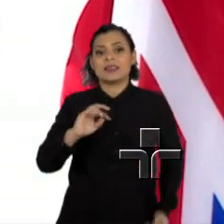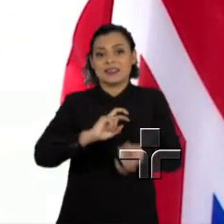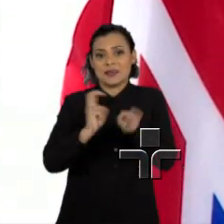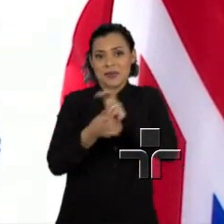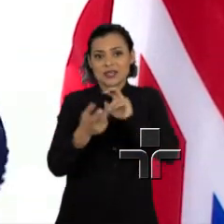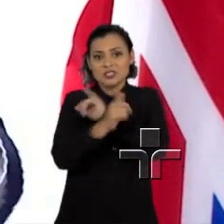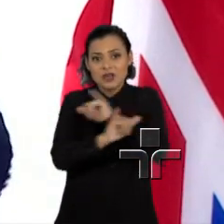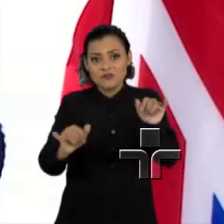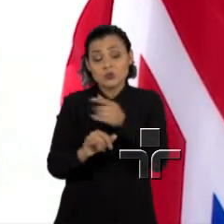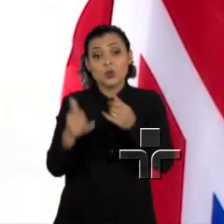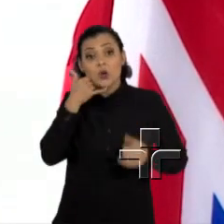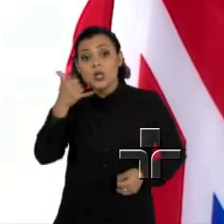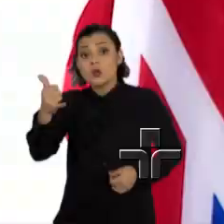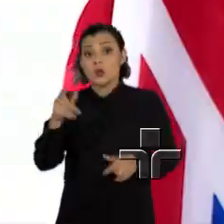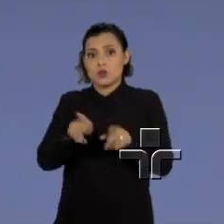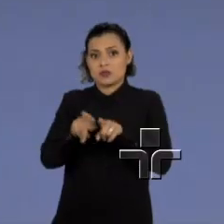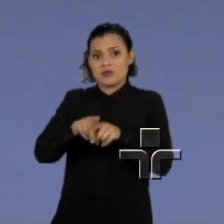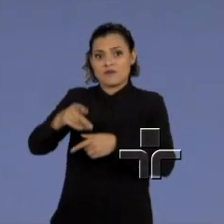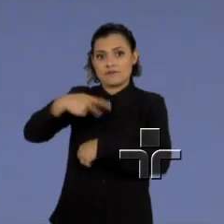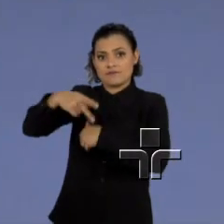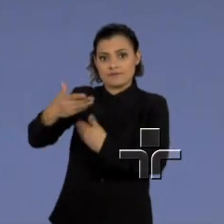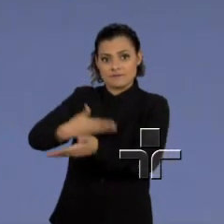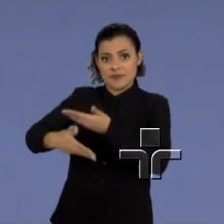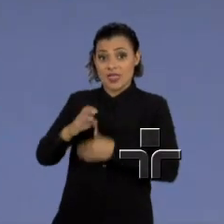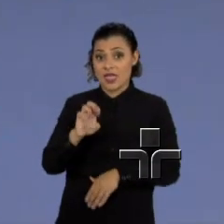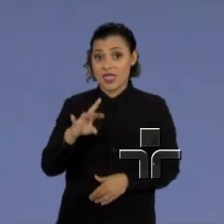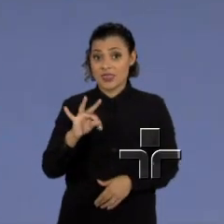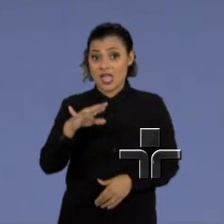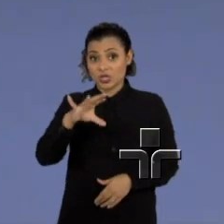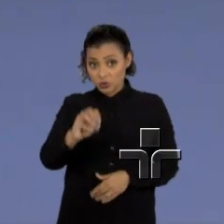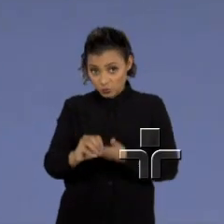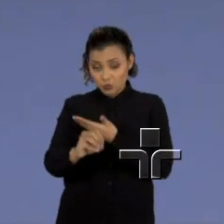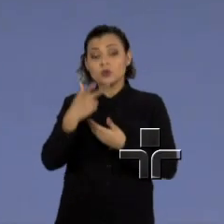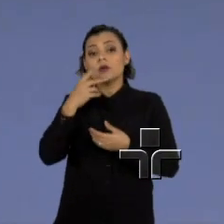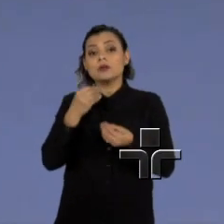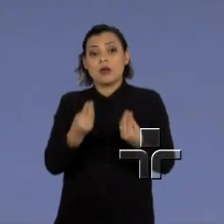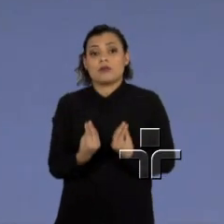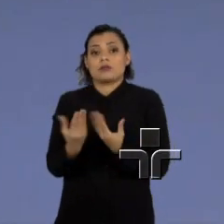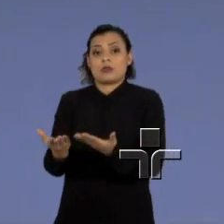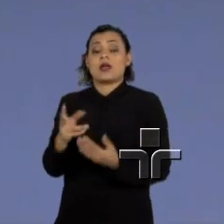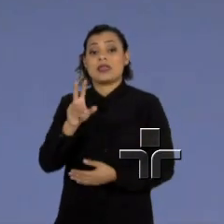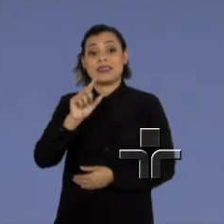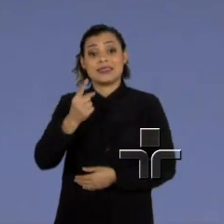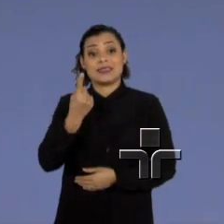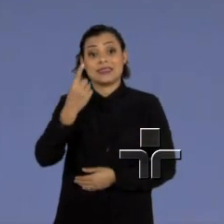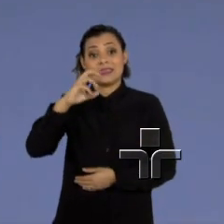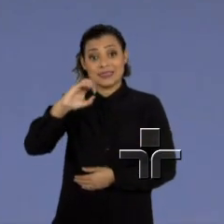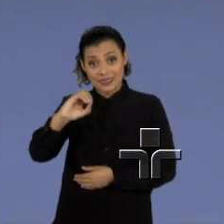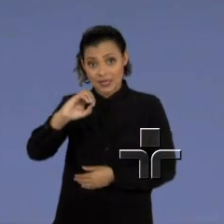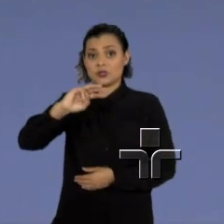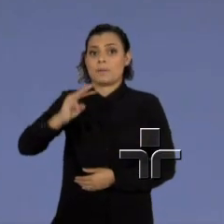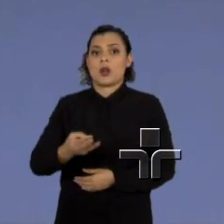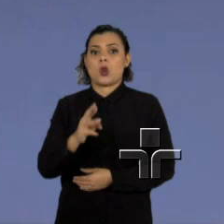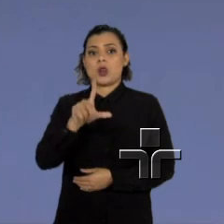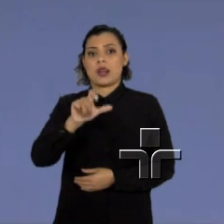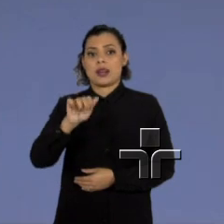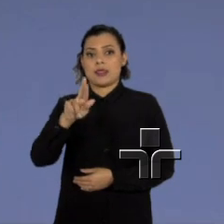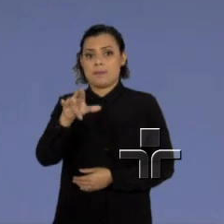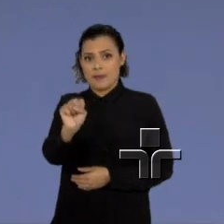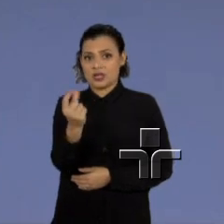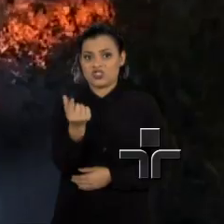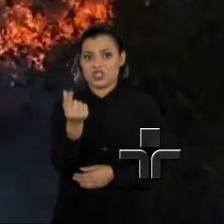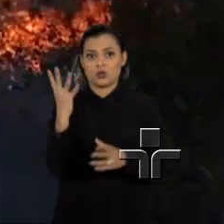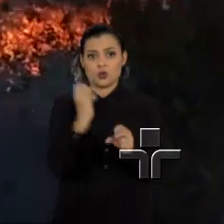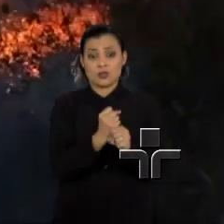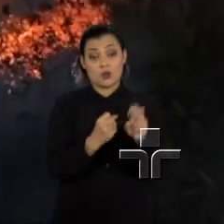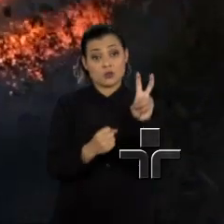Johnson ligaram para o ministro das Relações Exteriores, Ernesto Araújo, oferecendo a doação de 10 milhões de libras, o equivalente a 50 milhões de